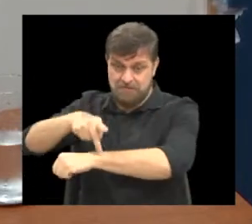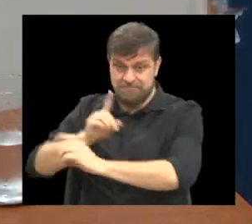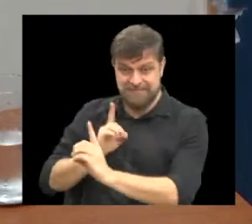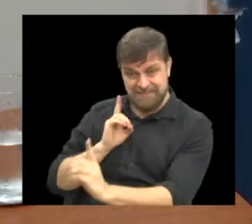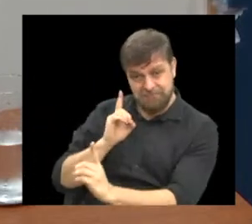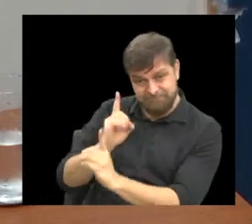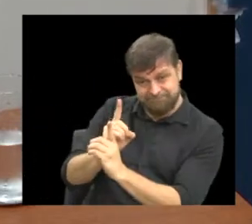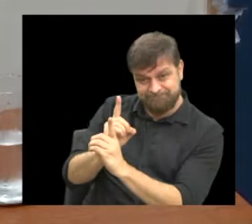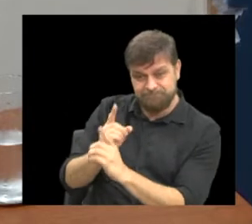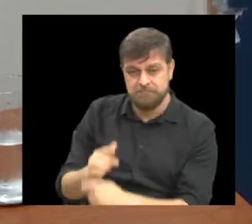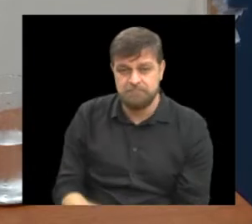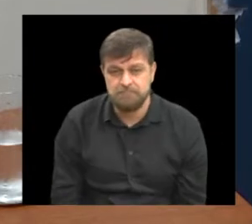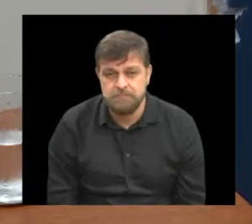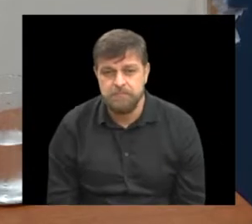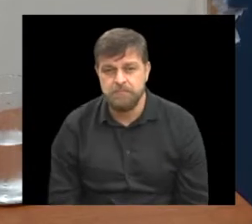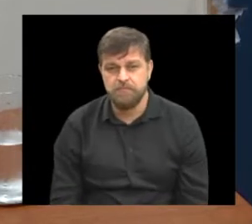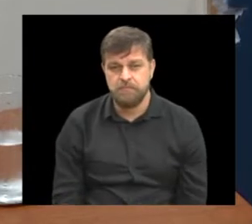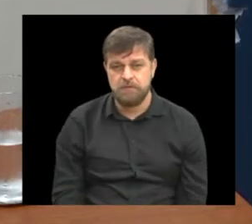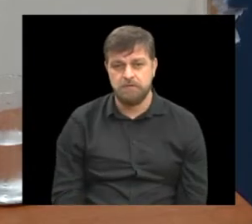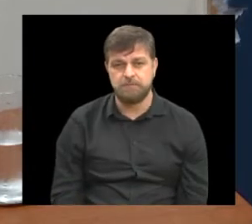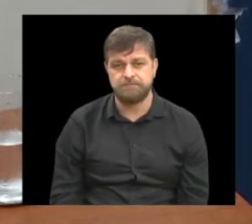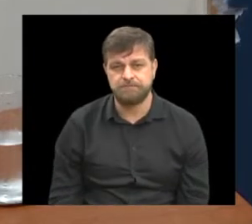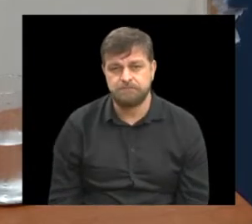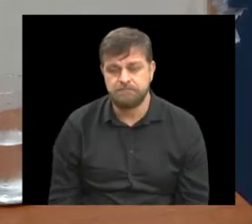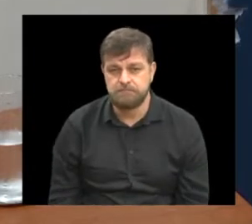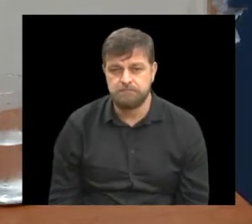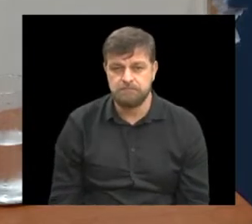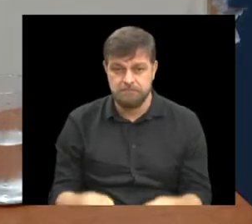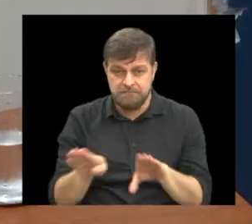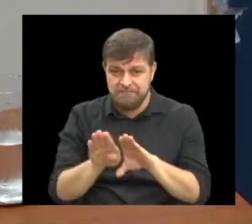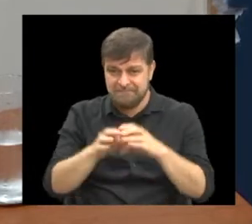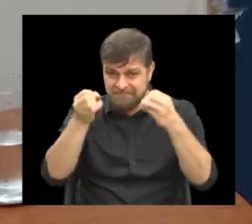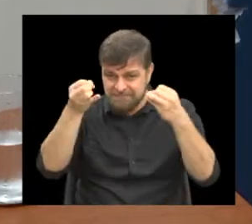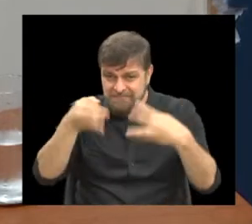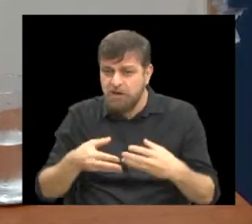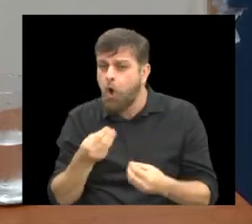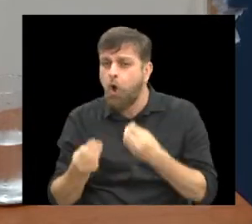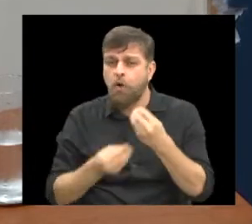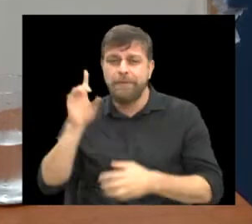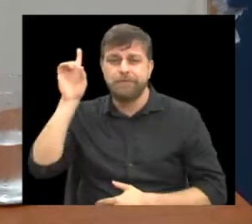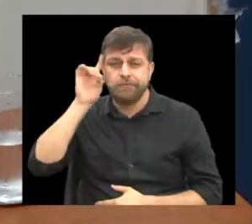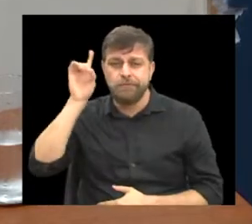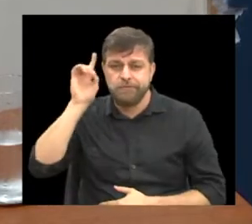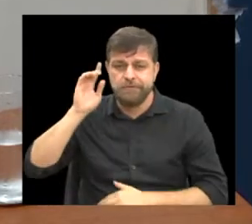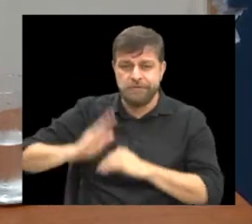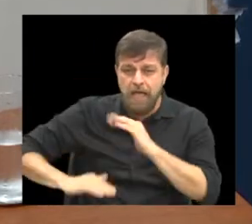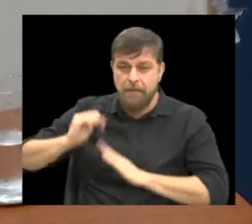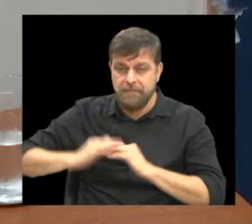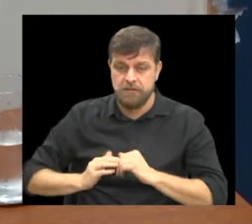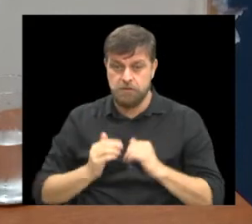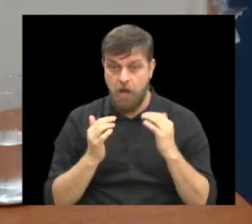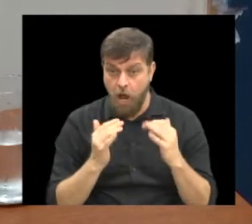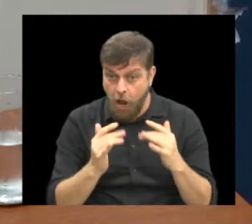pedagogia que eu consegui achar. E falar um pouquinho também da rotina, né? Os autistas